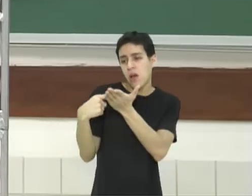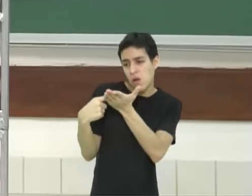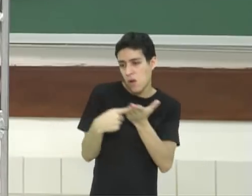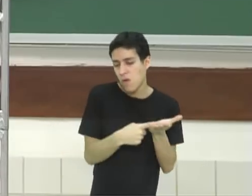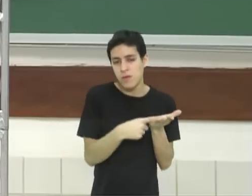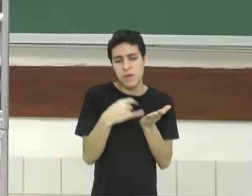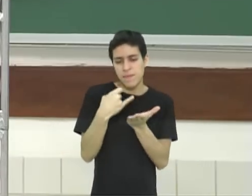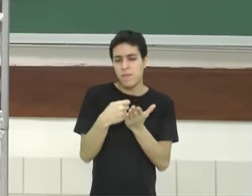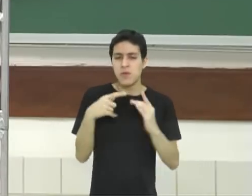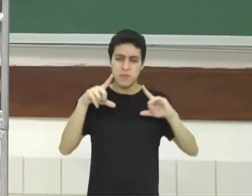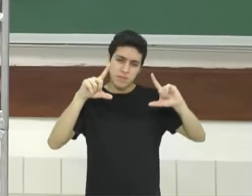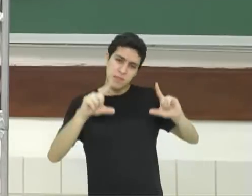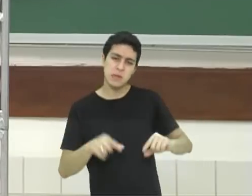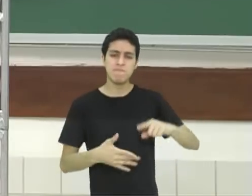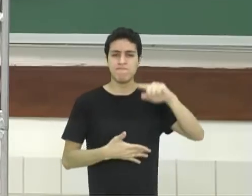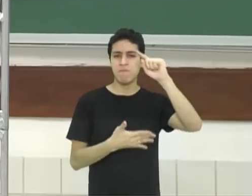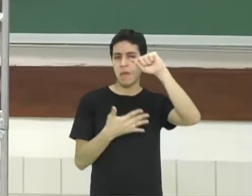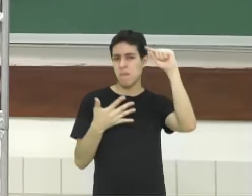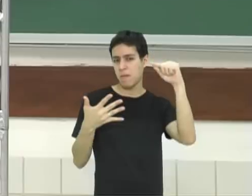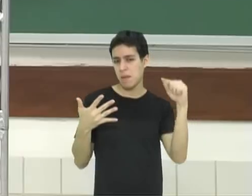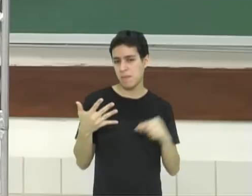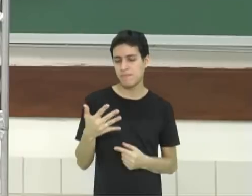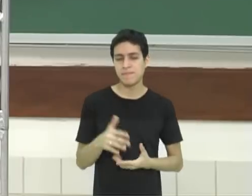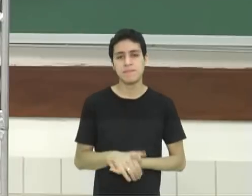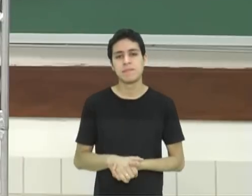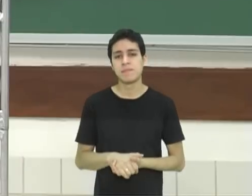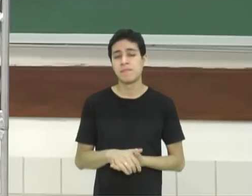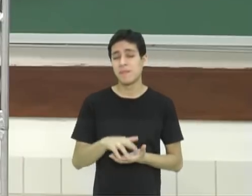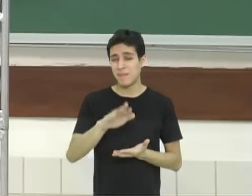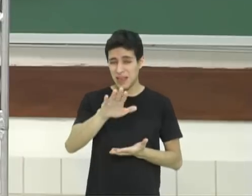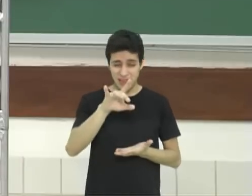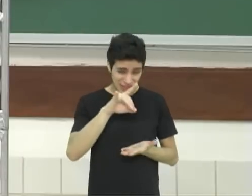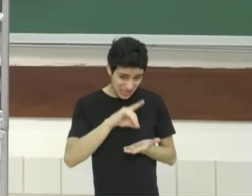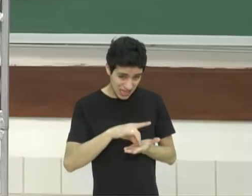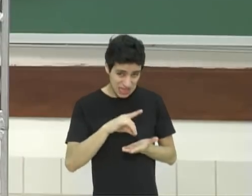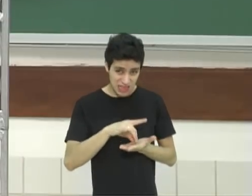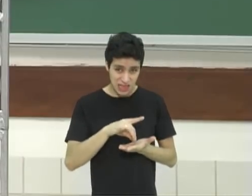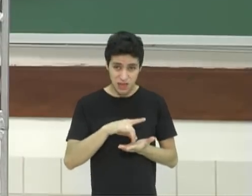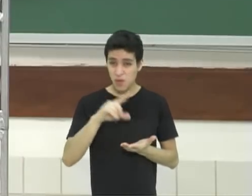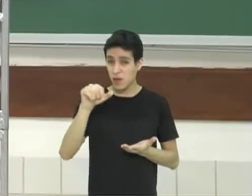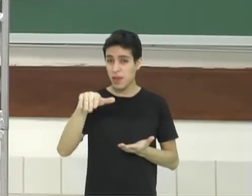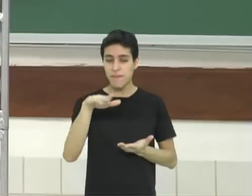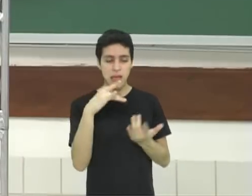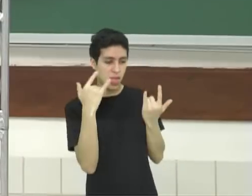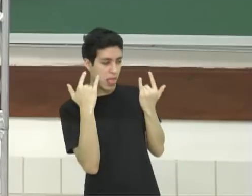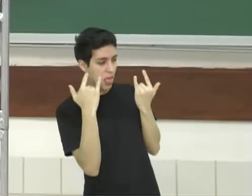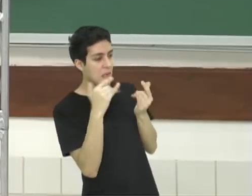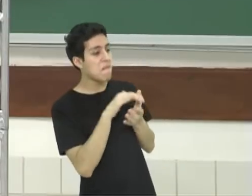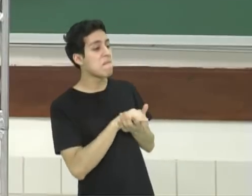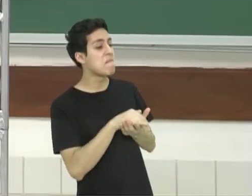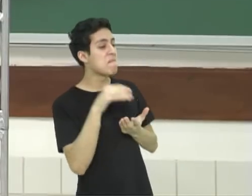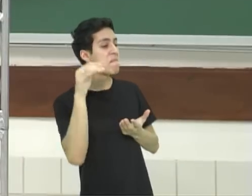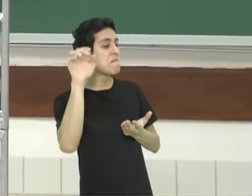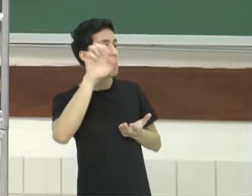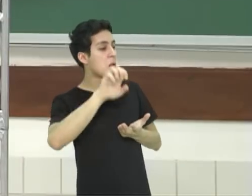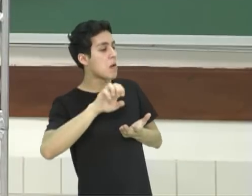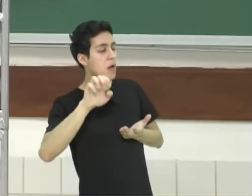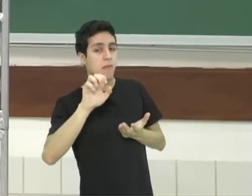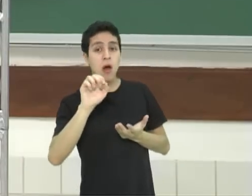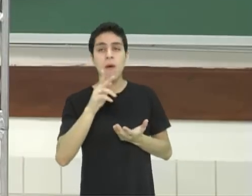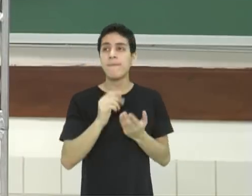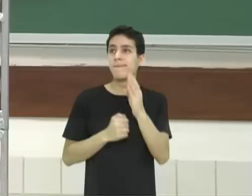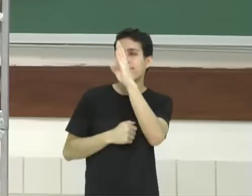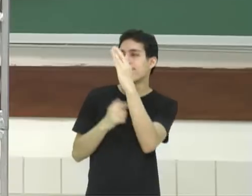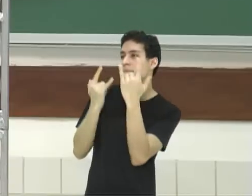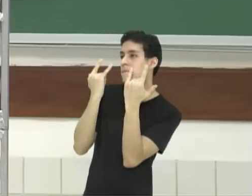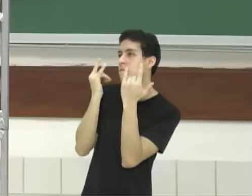isenção de impostos em mercadorias. Mas será que esse acordo pode interessar mais a Europa ou mais ao Brasil? Os